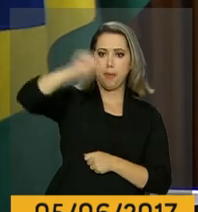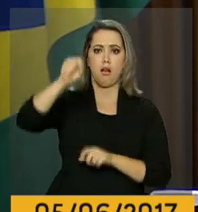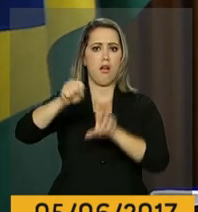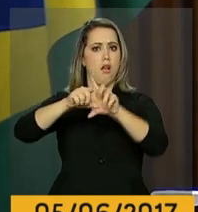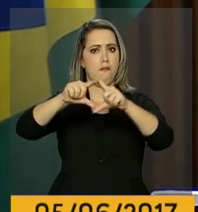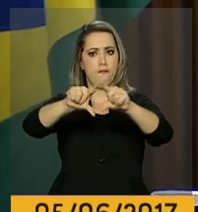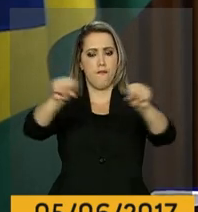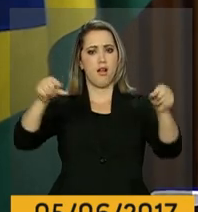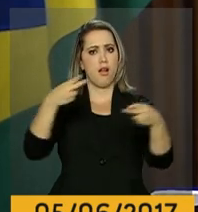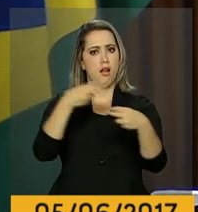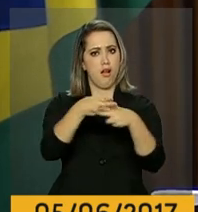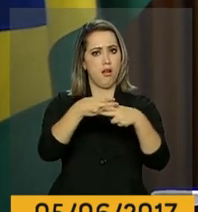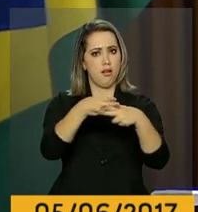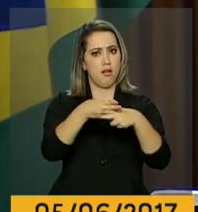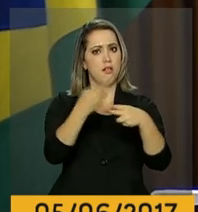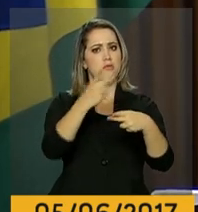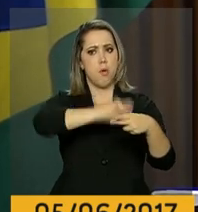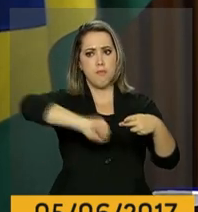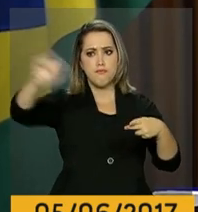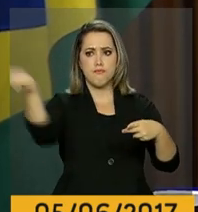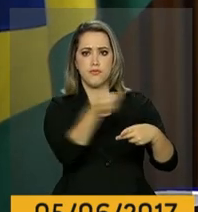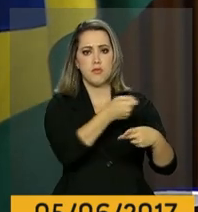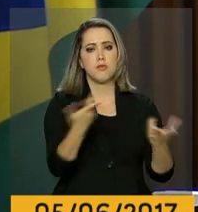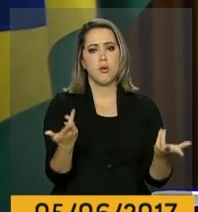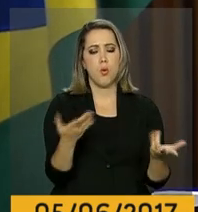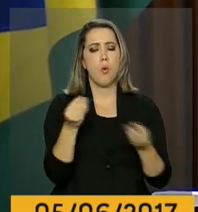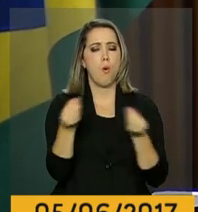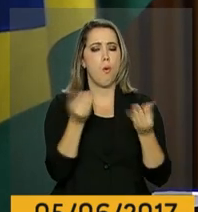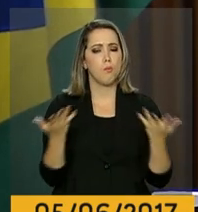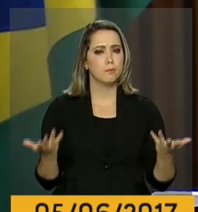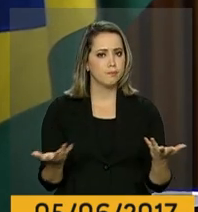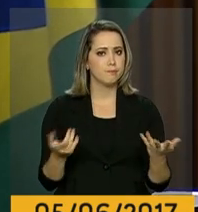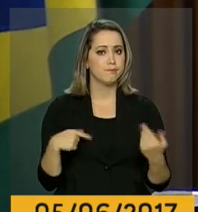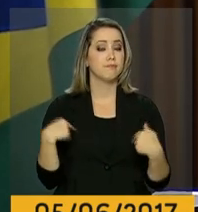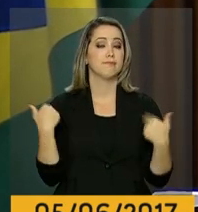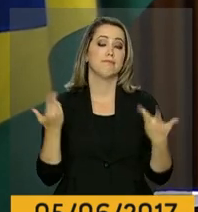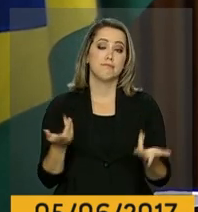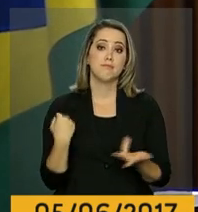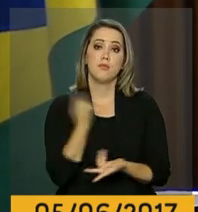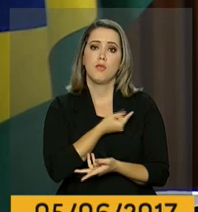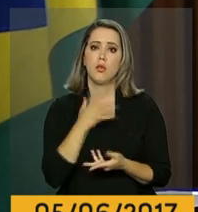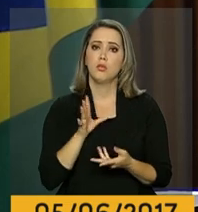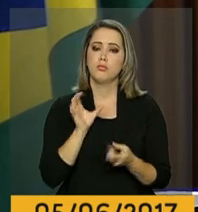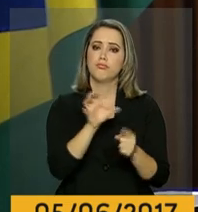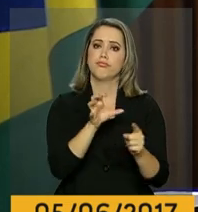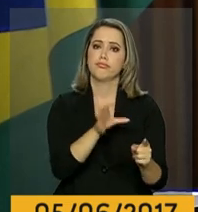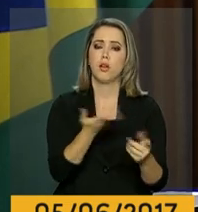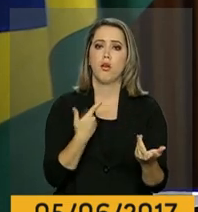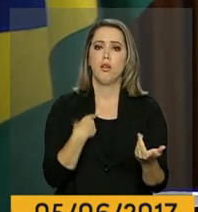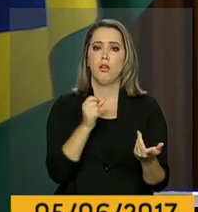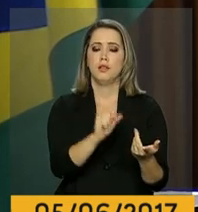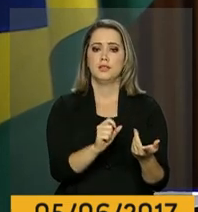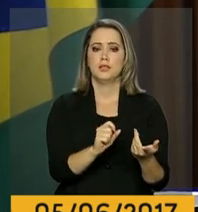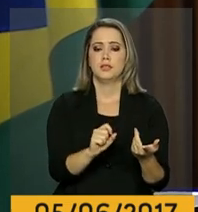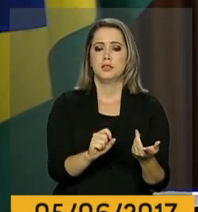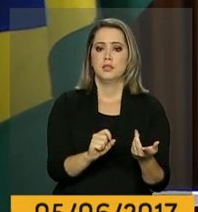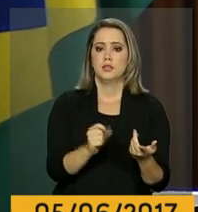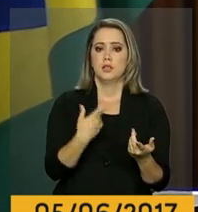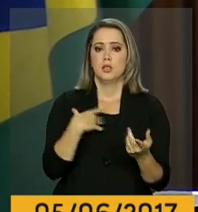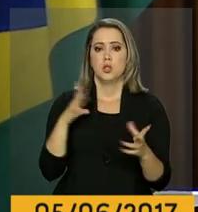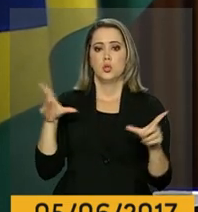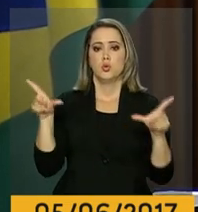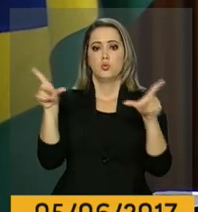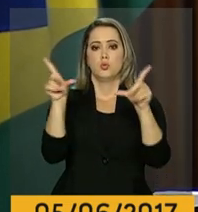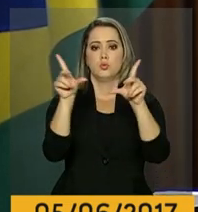e e tudo isto fez com que houvesse convenhamos um refluxo digamos assim eh da